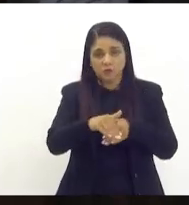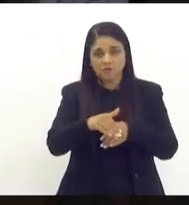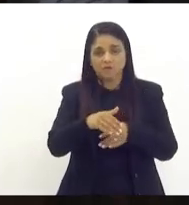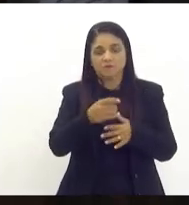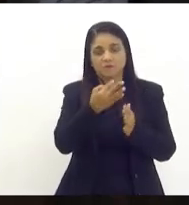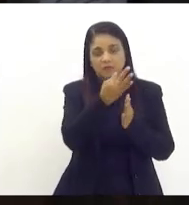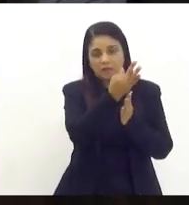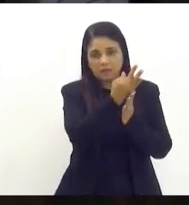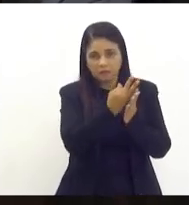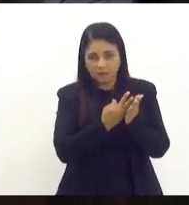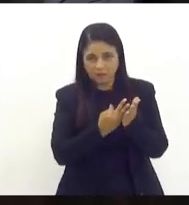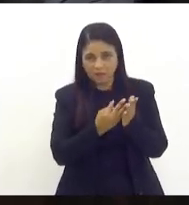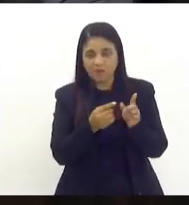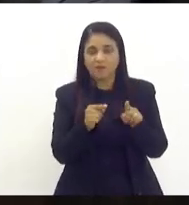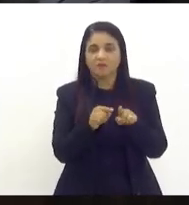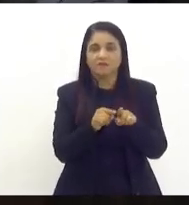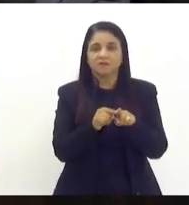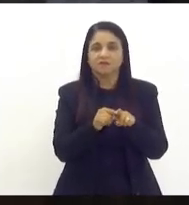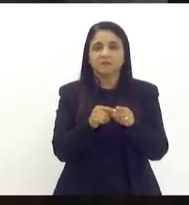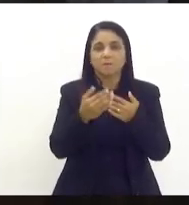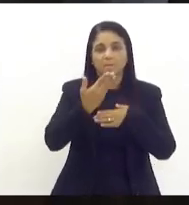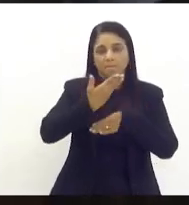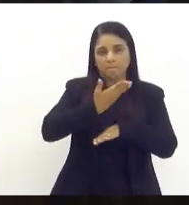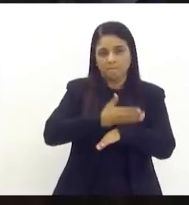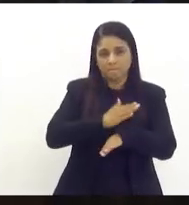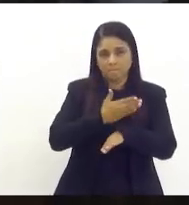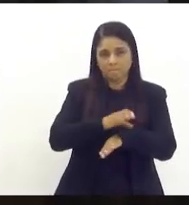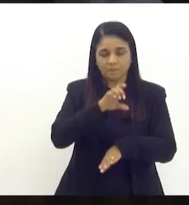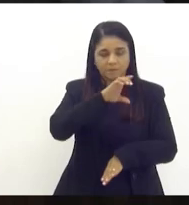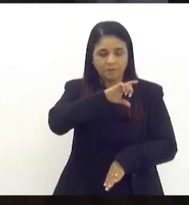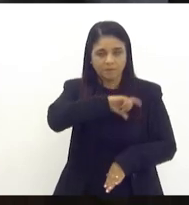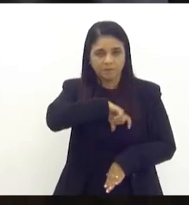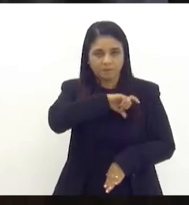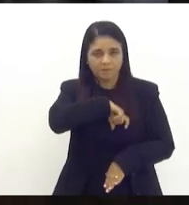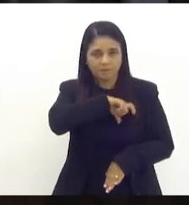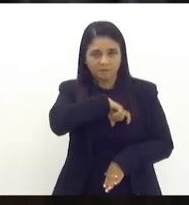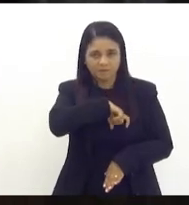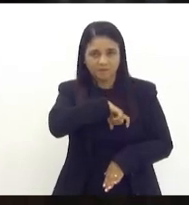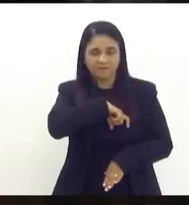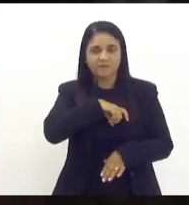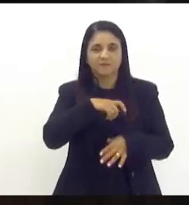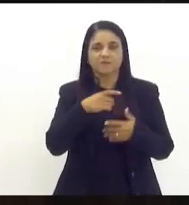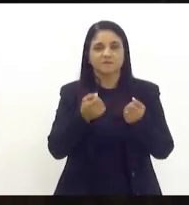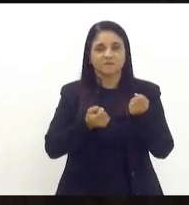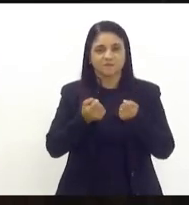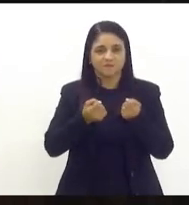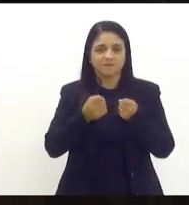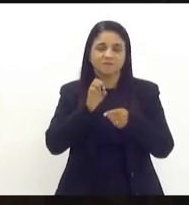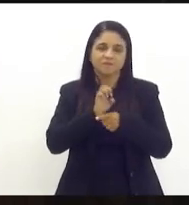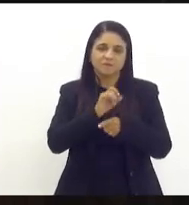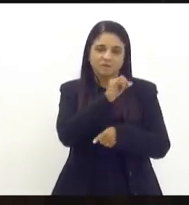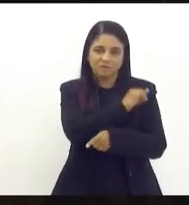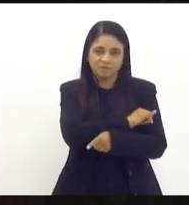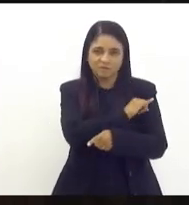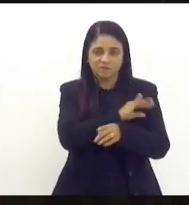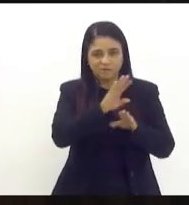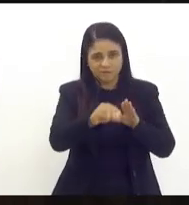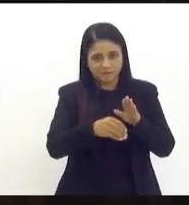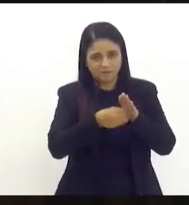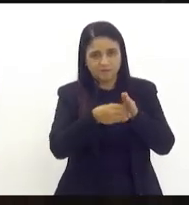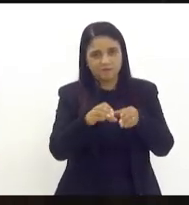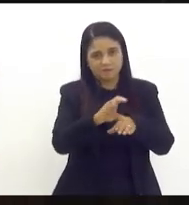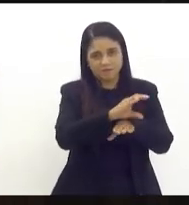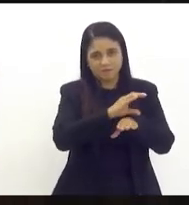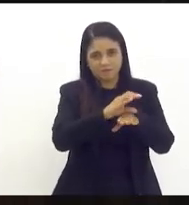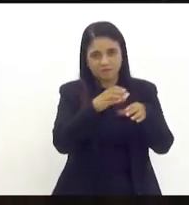para a obtenção da carteira nacional de habitação CNH do Estado do Rio de Janeiro parecendo as comissões